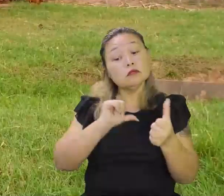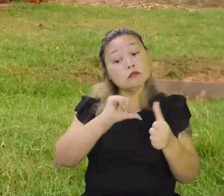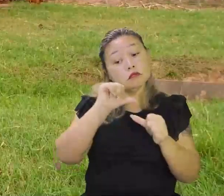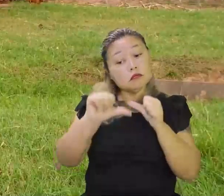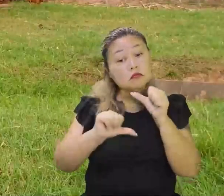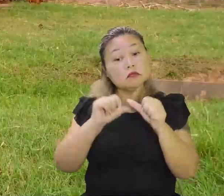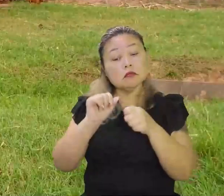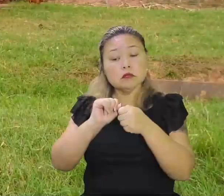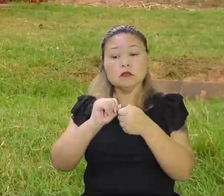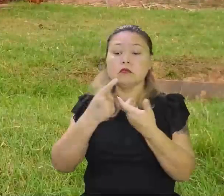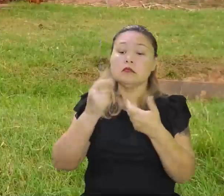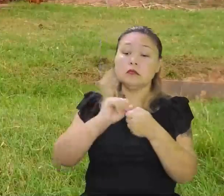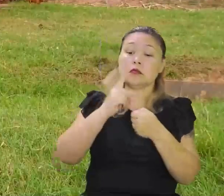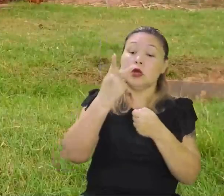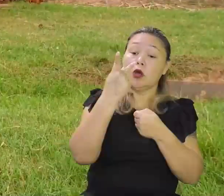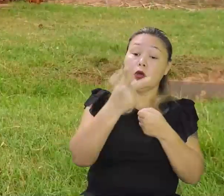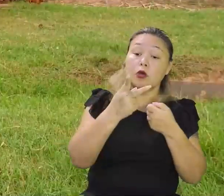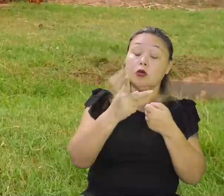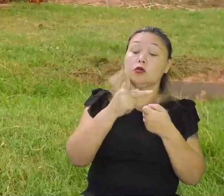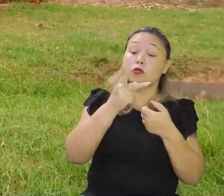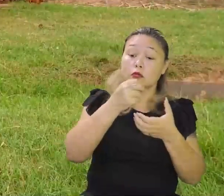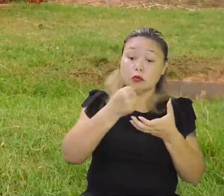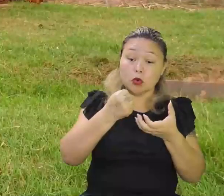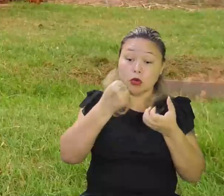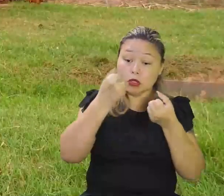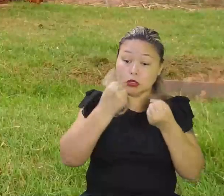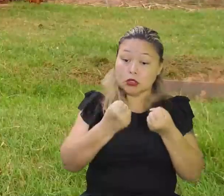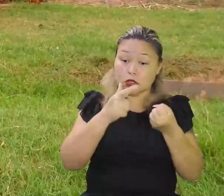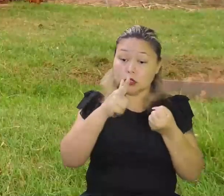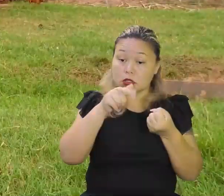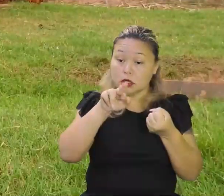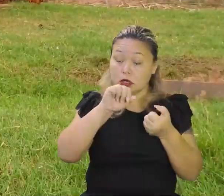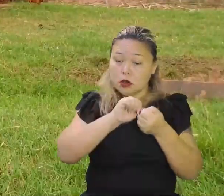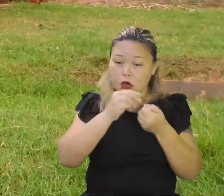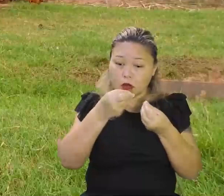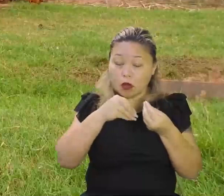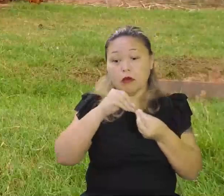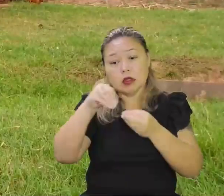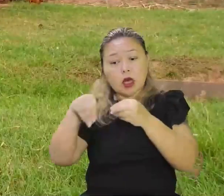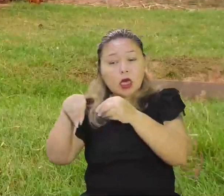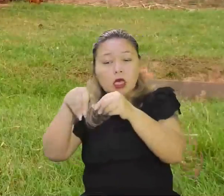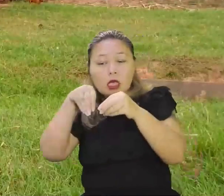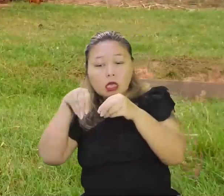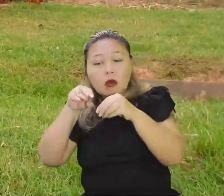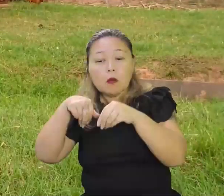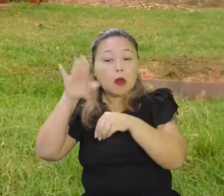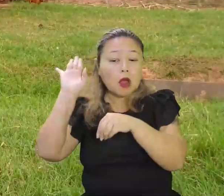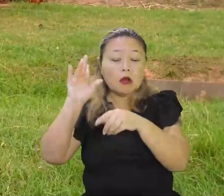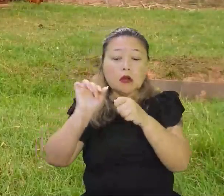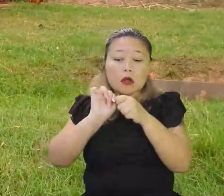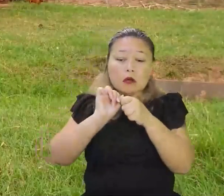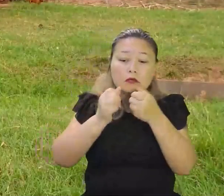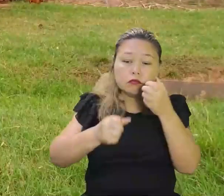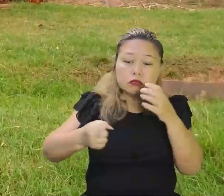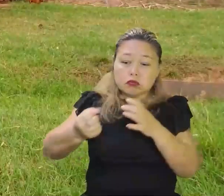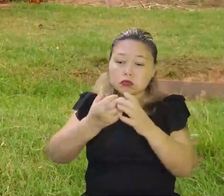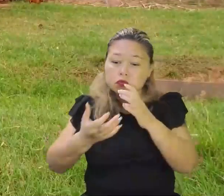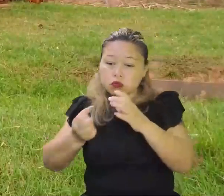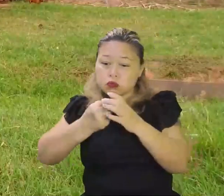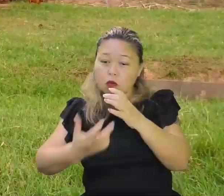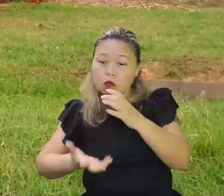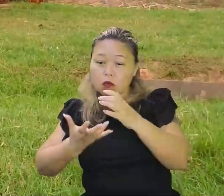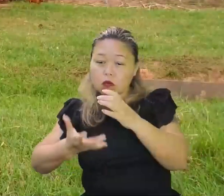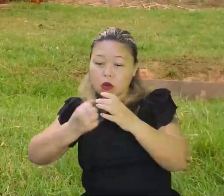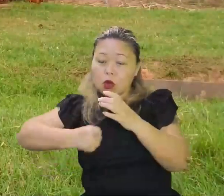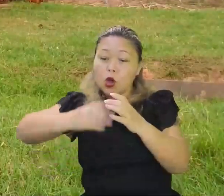eu moer 2 kg de grão, será que eu vou ter 2 kg de pó ou vai ter mais? Será que se eu torrar 2 kg de grão